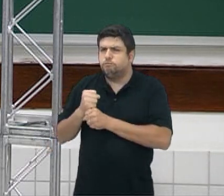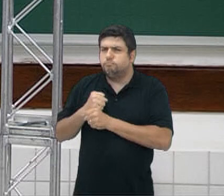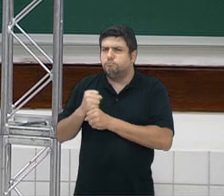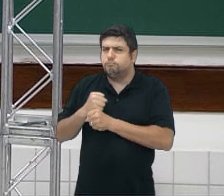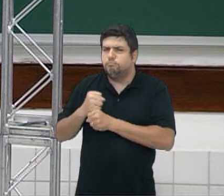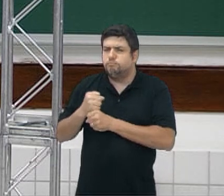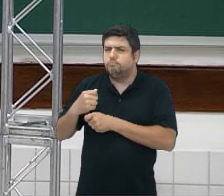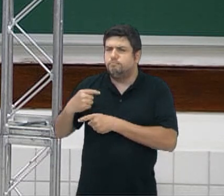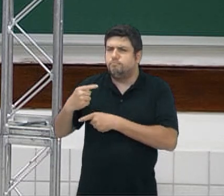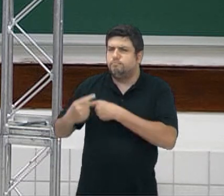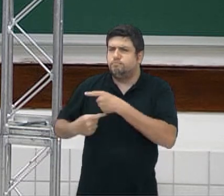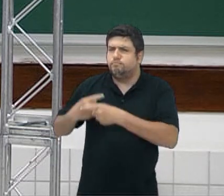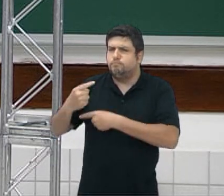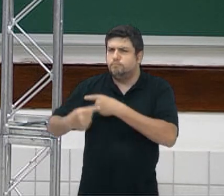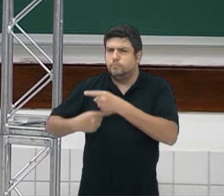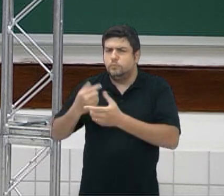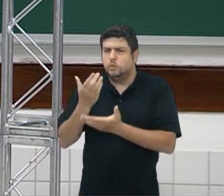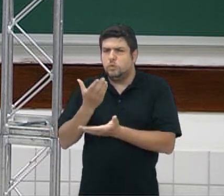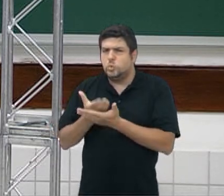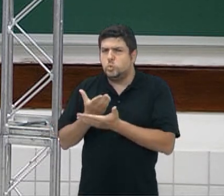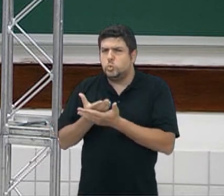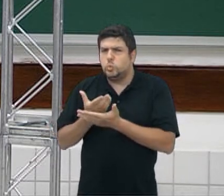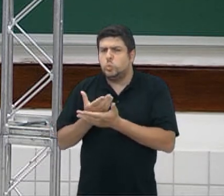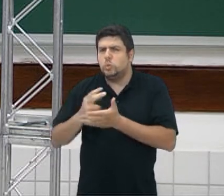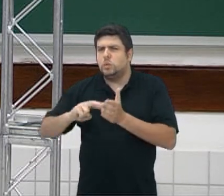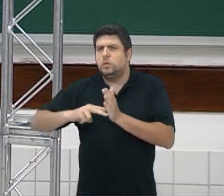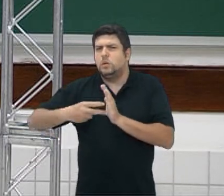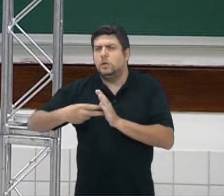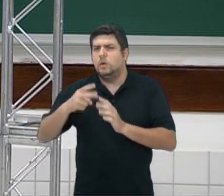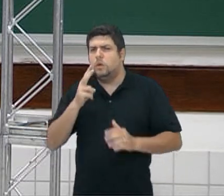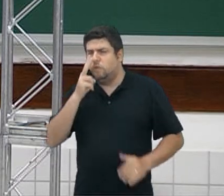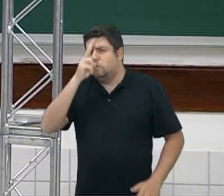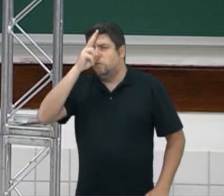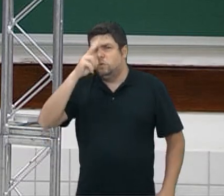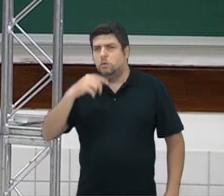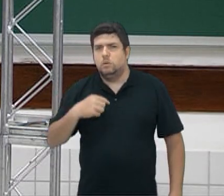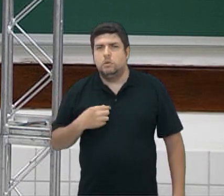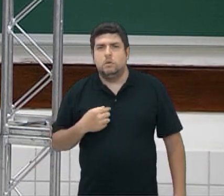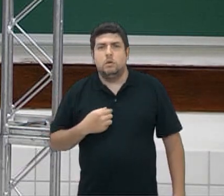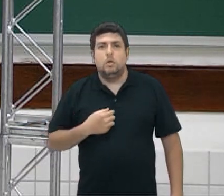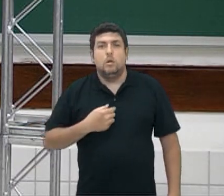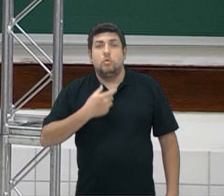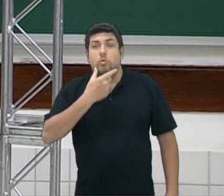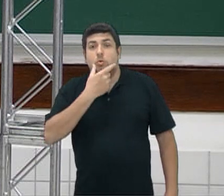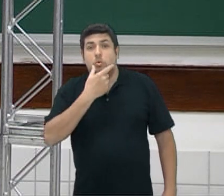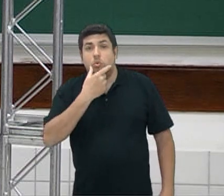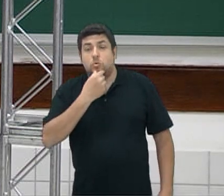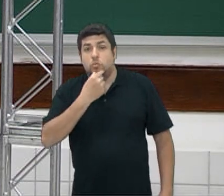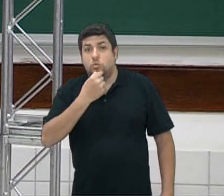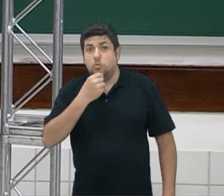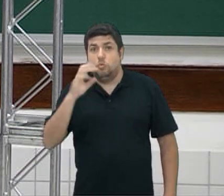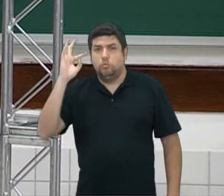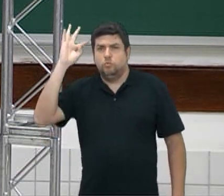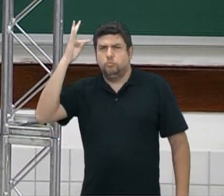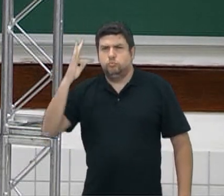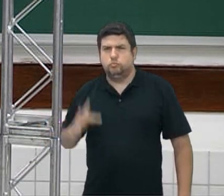essa força. Né? E o Newton, ele conseguiu definir que essa força, na realidade, é ela responsável